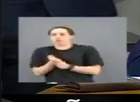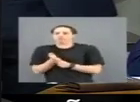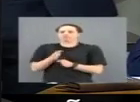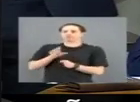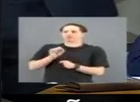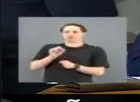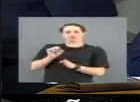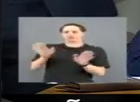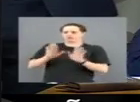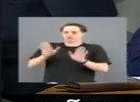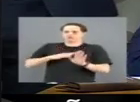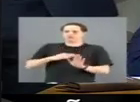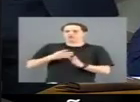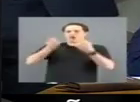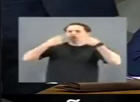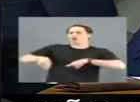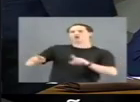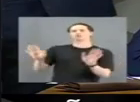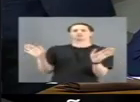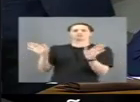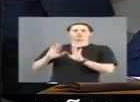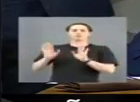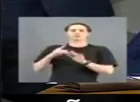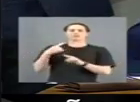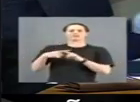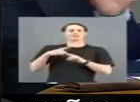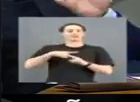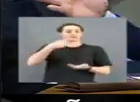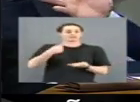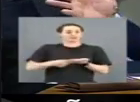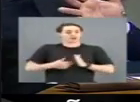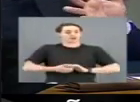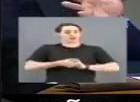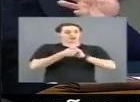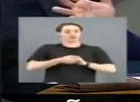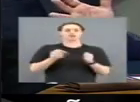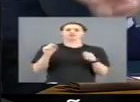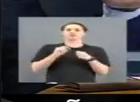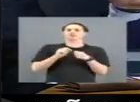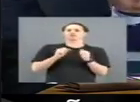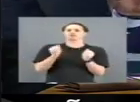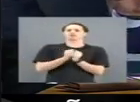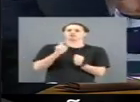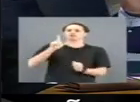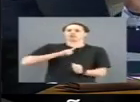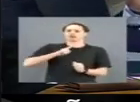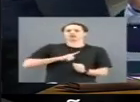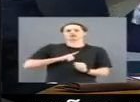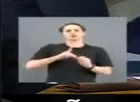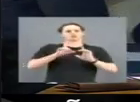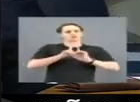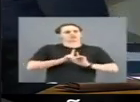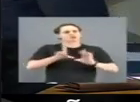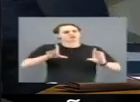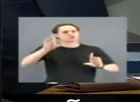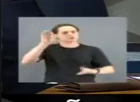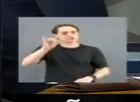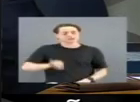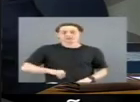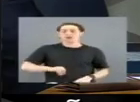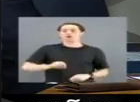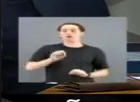um estraga prazeres do acordo que foi feito. É o jogo democrático. A